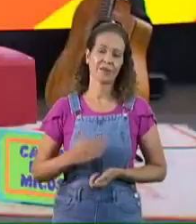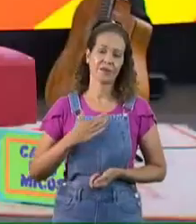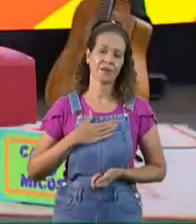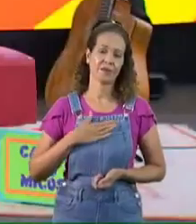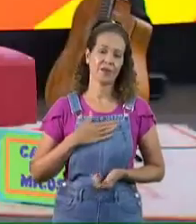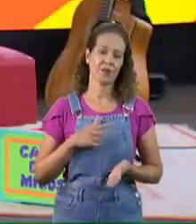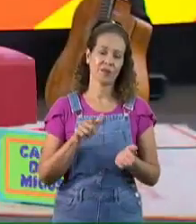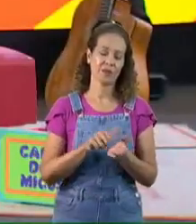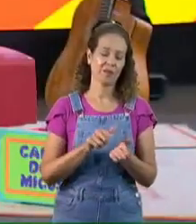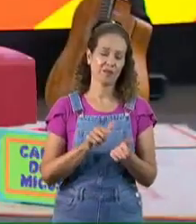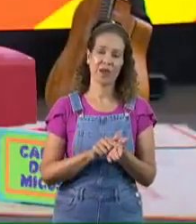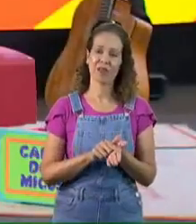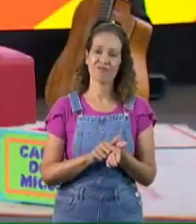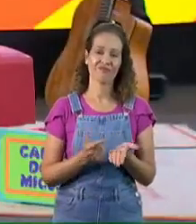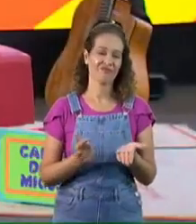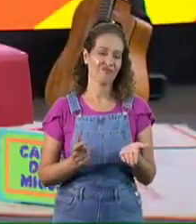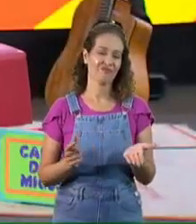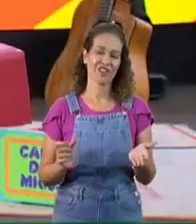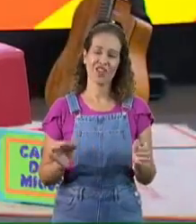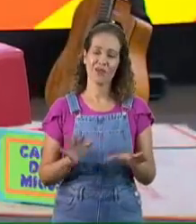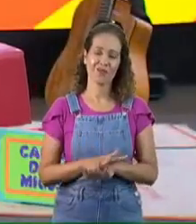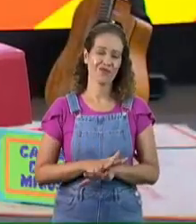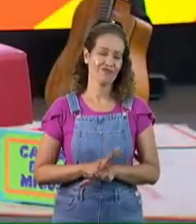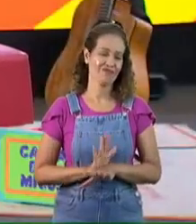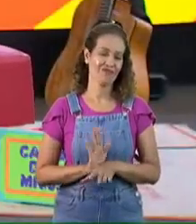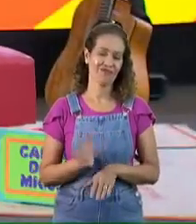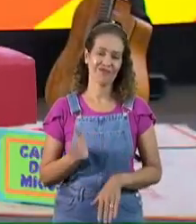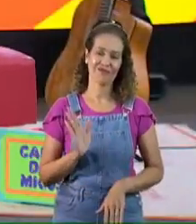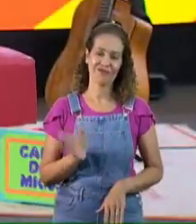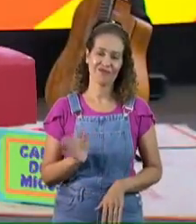acabar o espaço. Já está acabando?